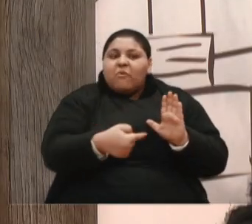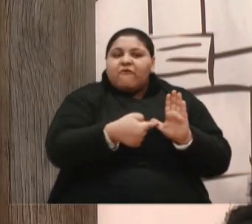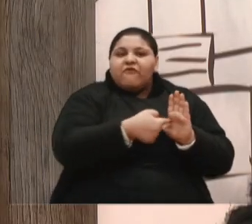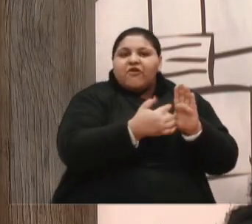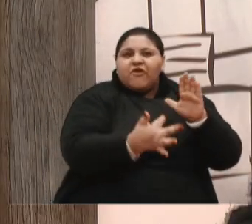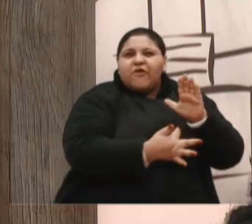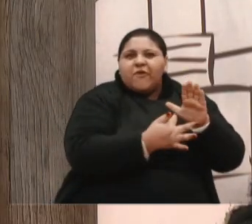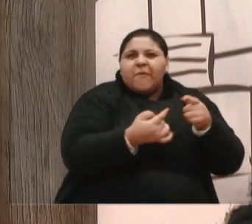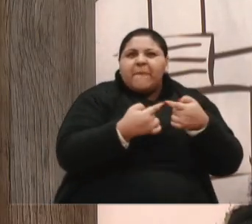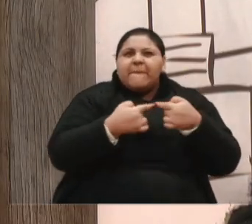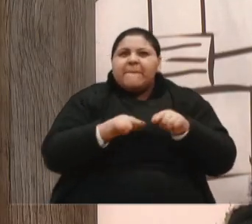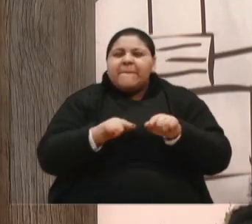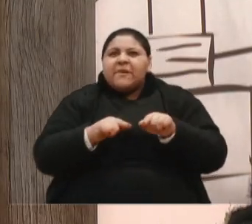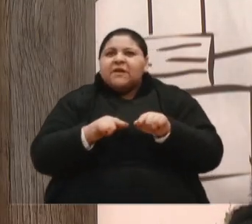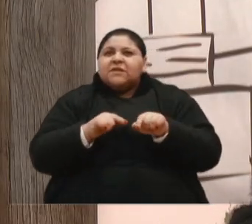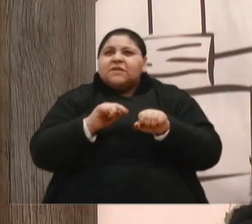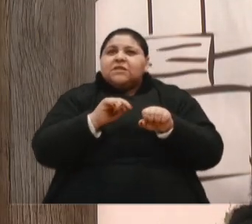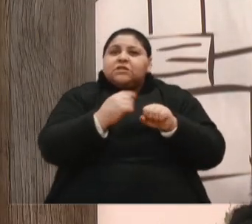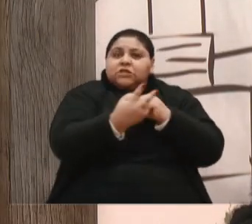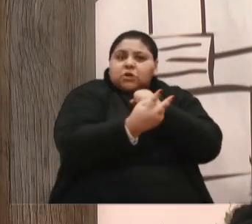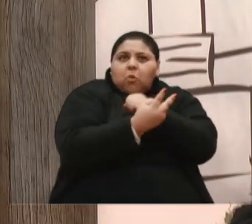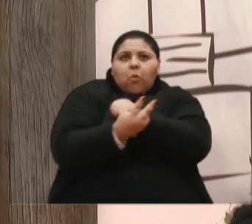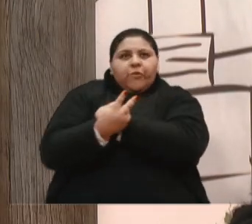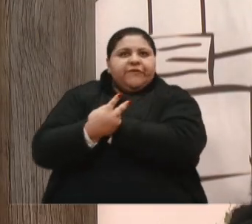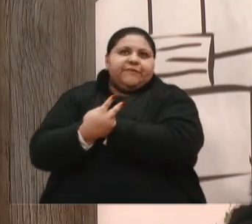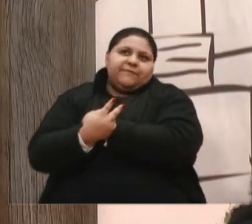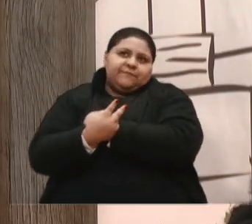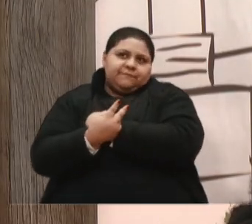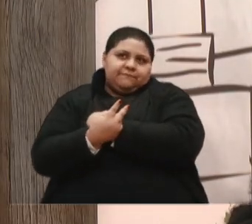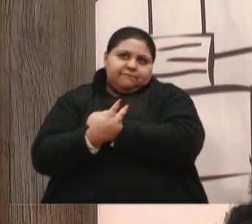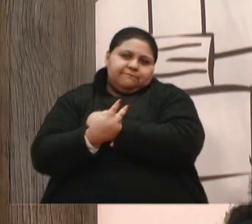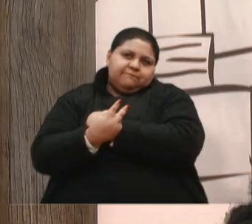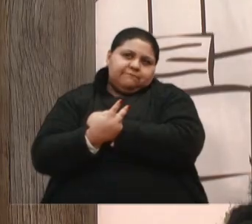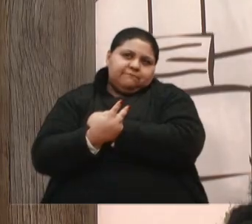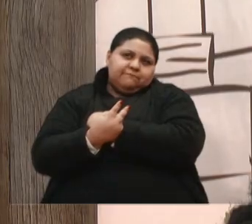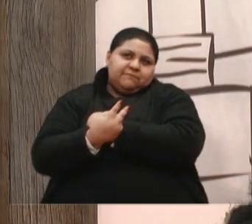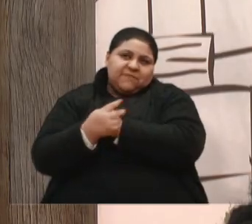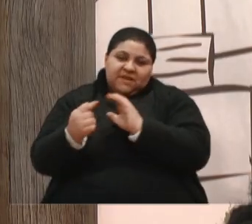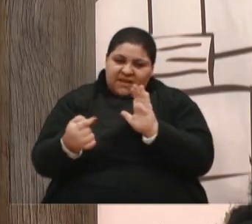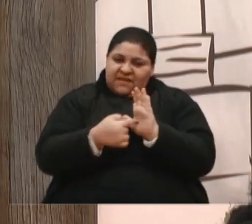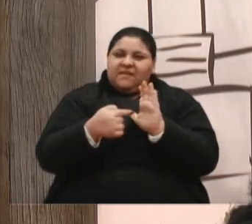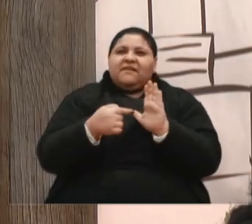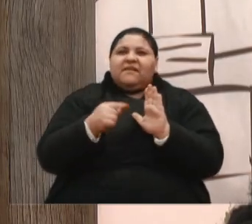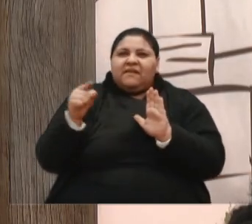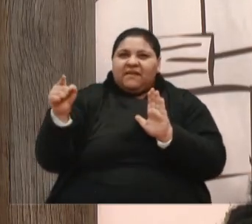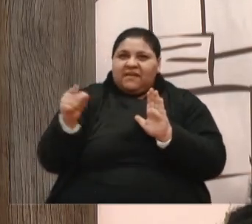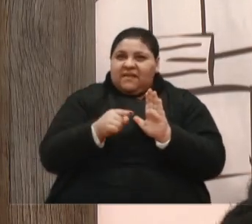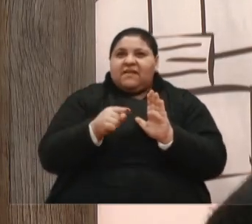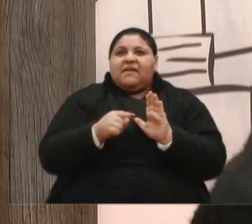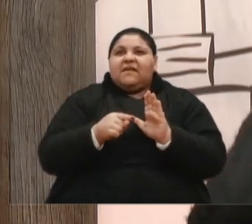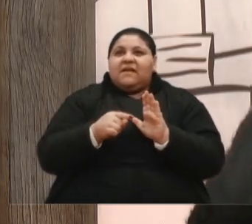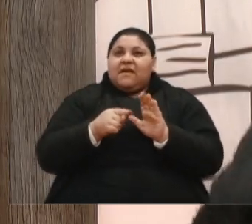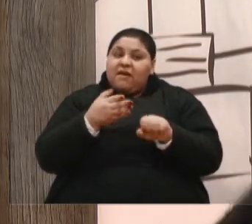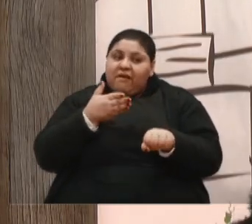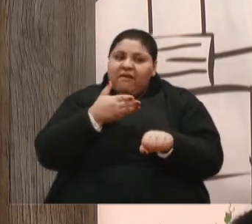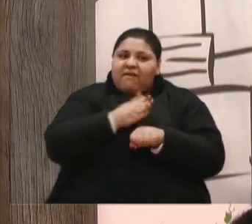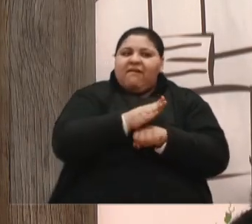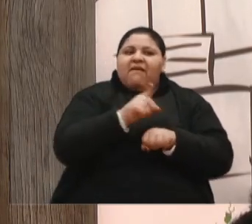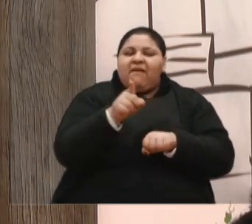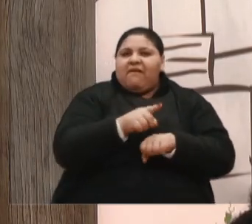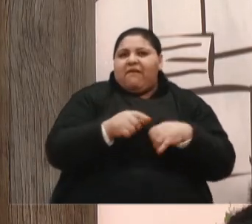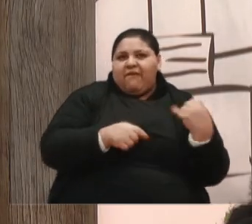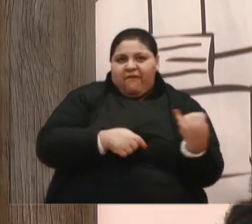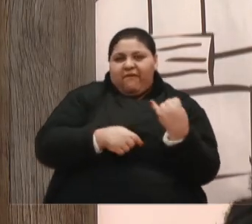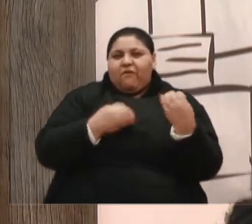né? Se não for uma denúncia formal, mas pelo menos busque se proteger. E a denúncia, ela é para